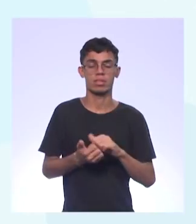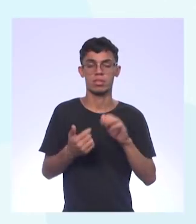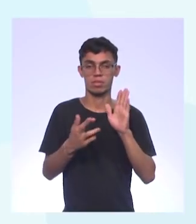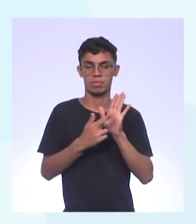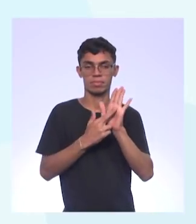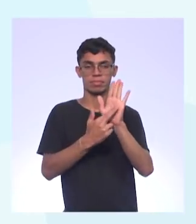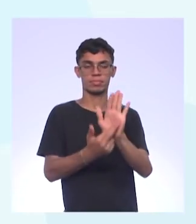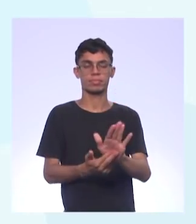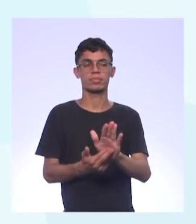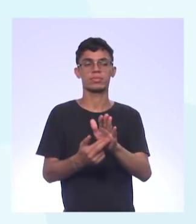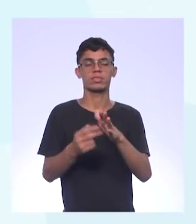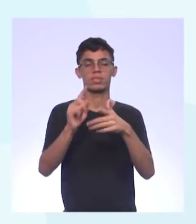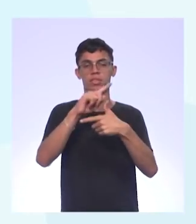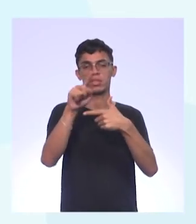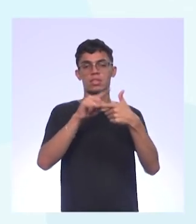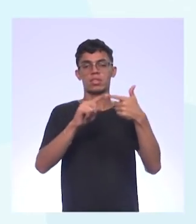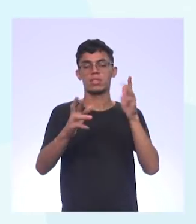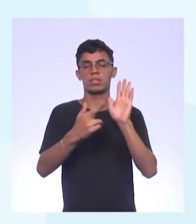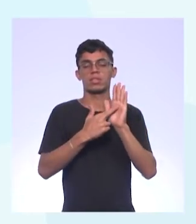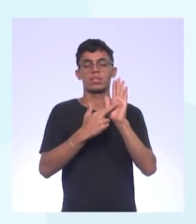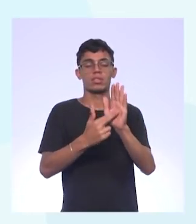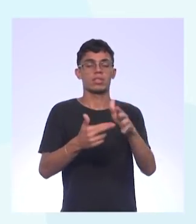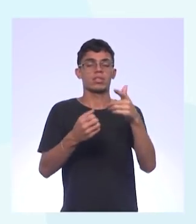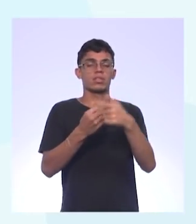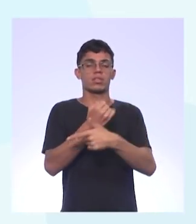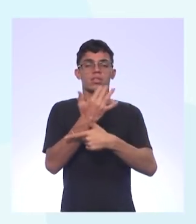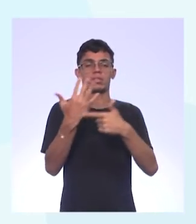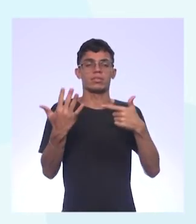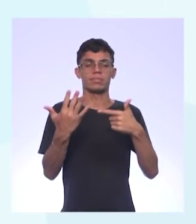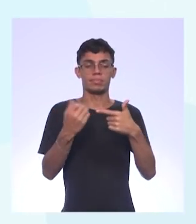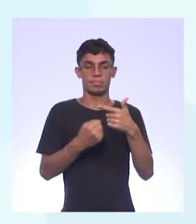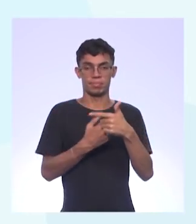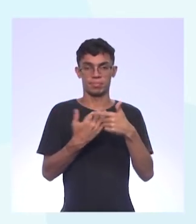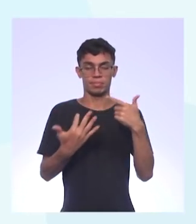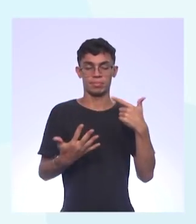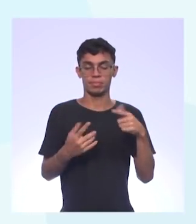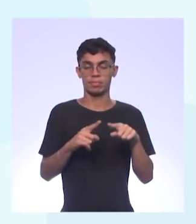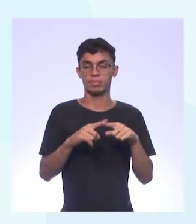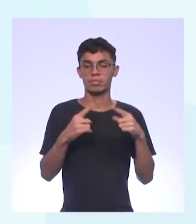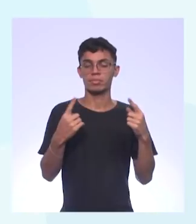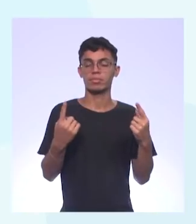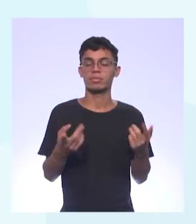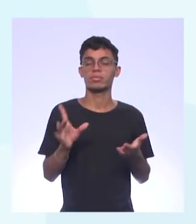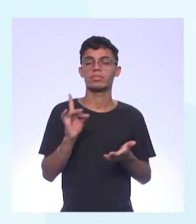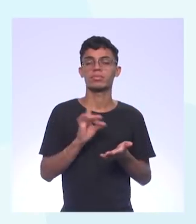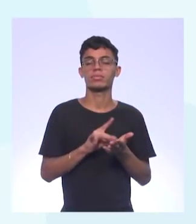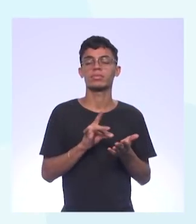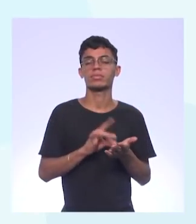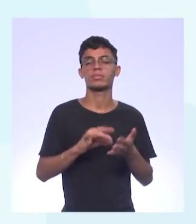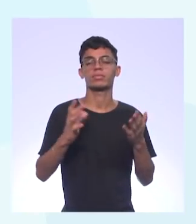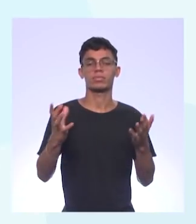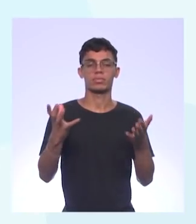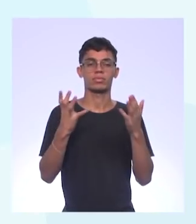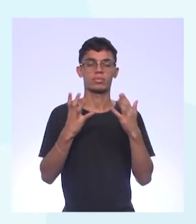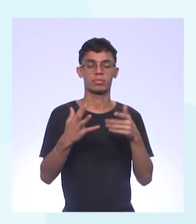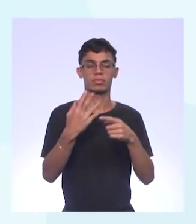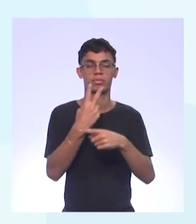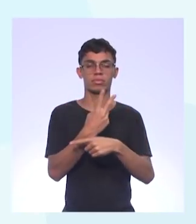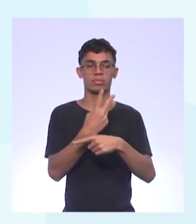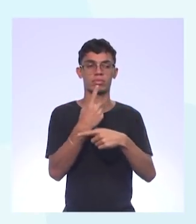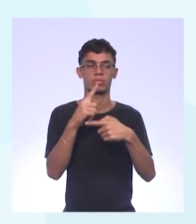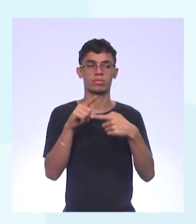representação Divisão a gente vai representar como fração tá bom show mais que na verdade é o que a gente quer aqui é